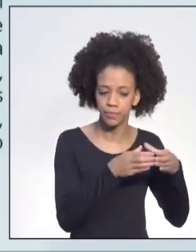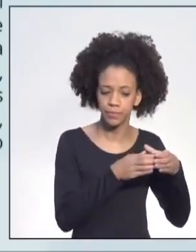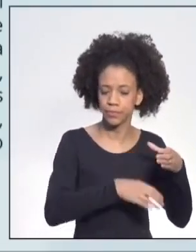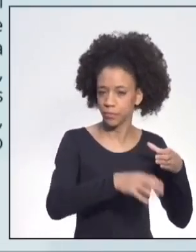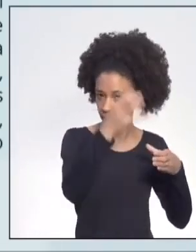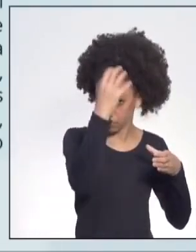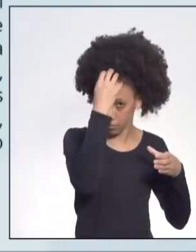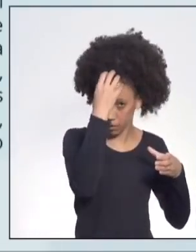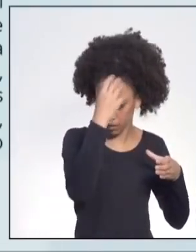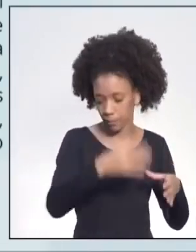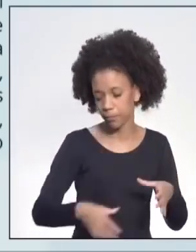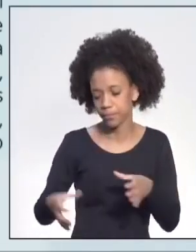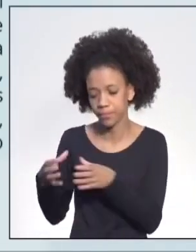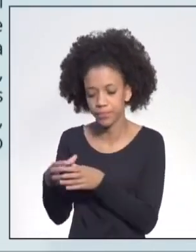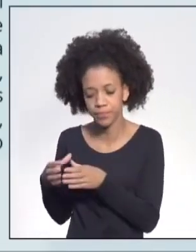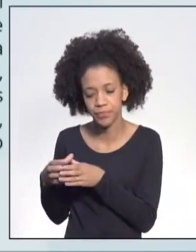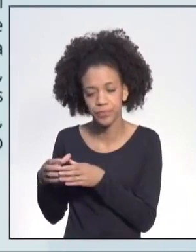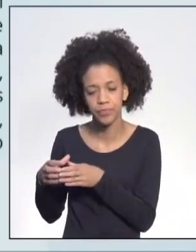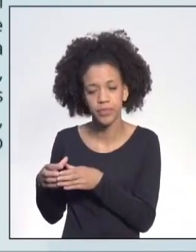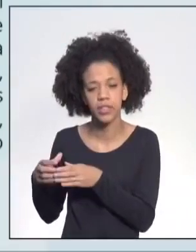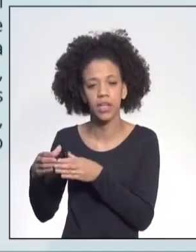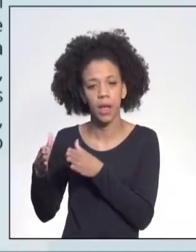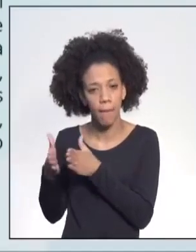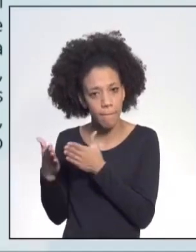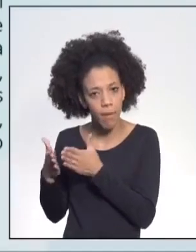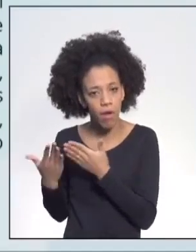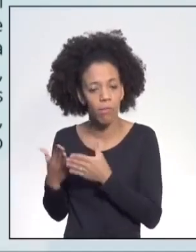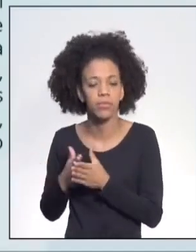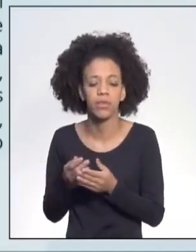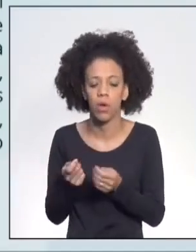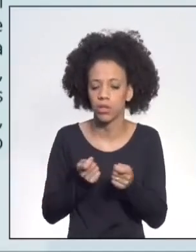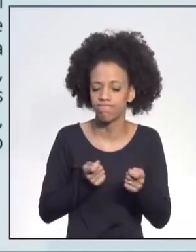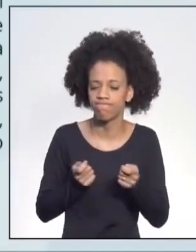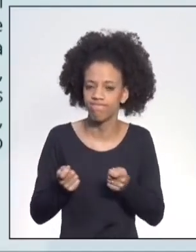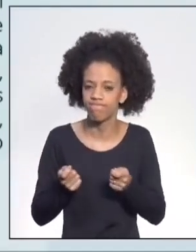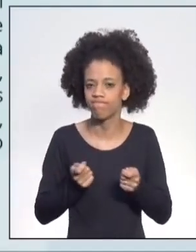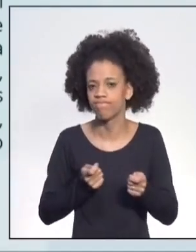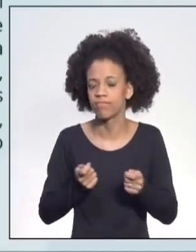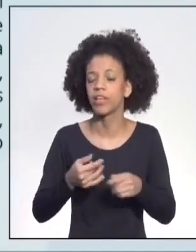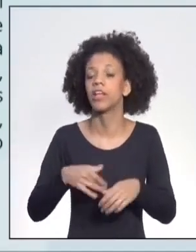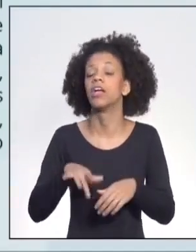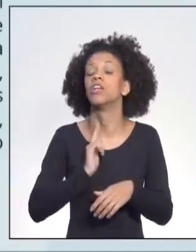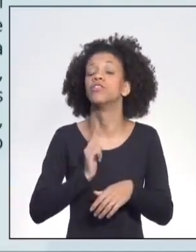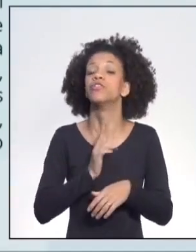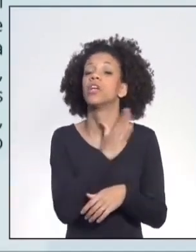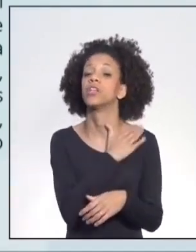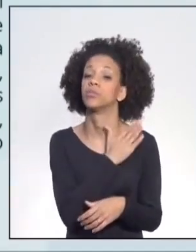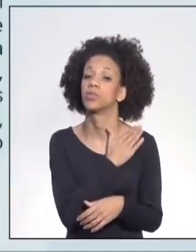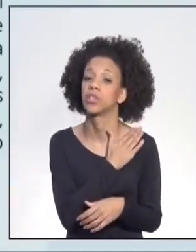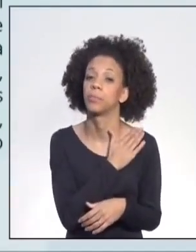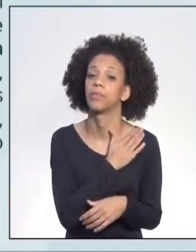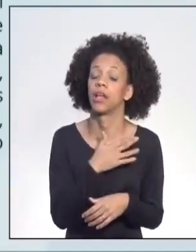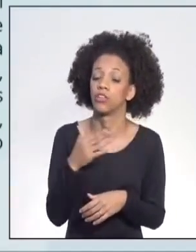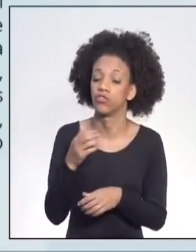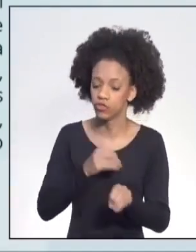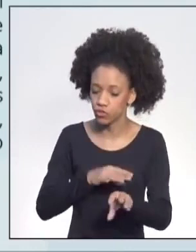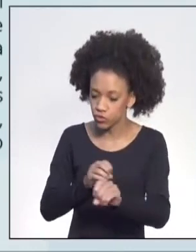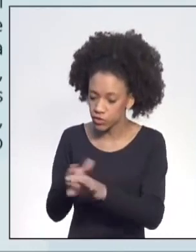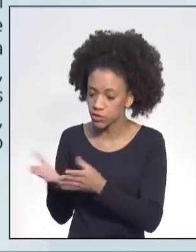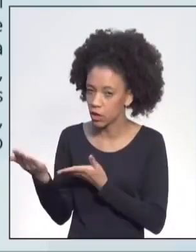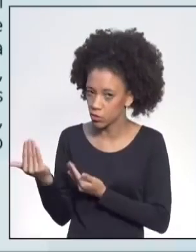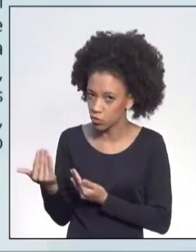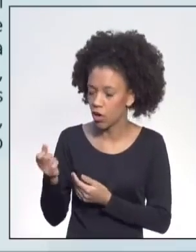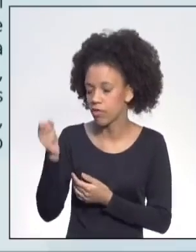povos, grupos e comunidades na sua região. Tinha a responsabilidade de ensinar aos mais jovens a sua